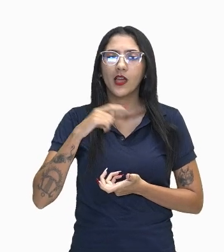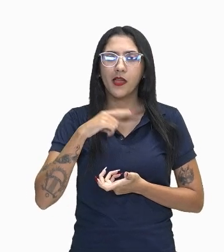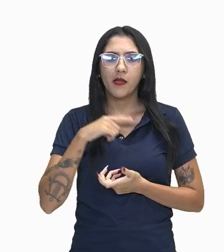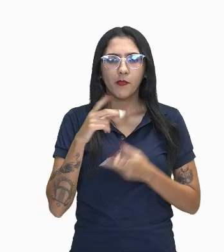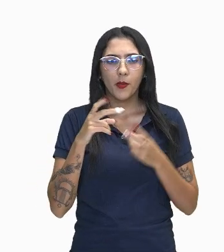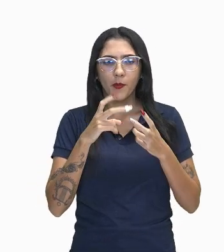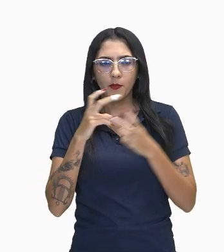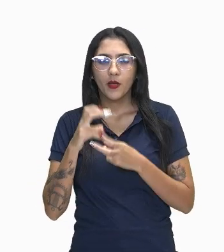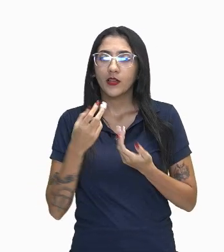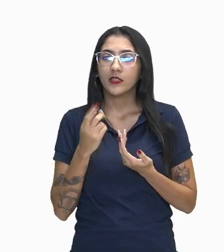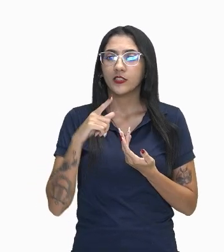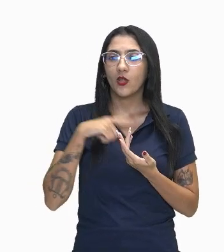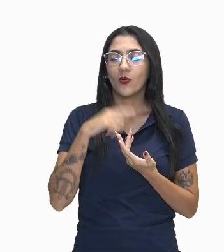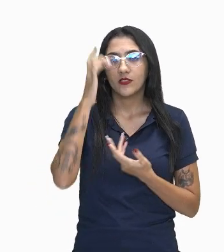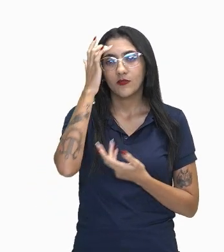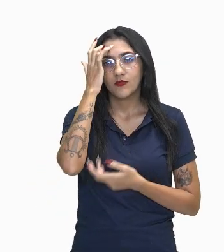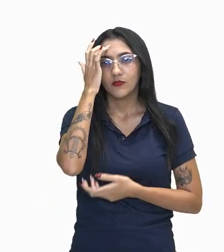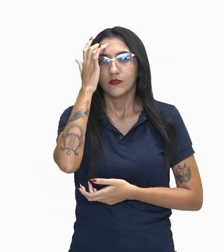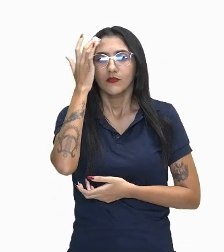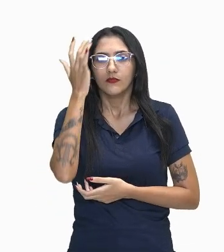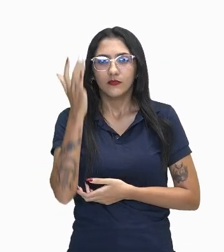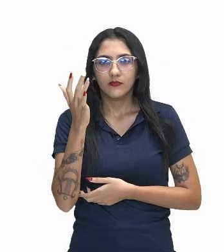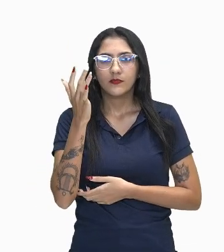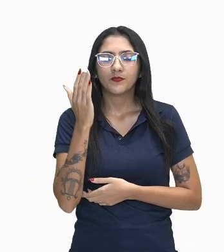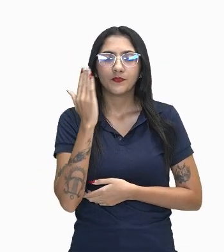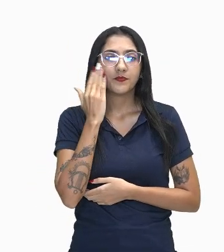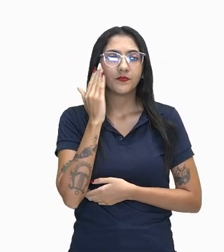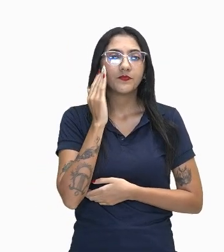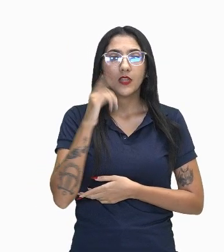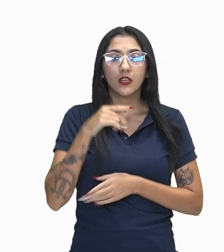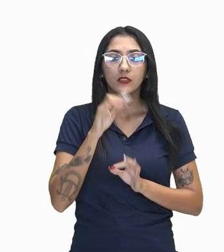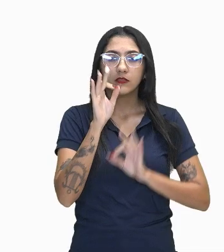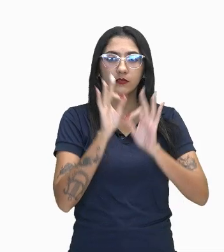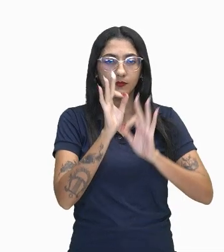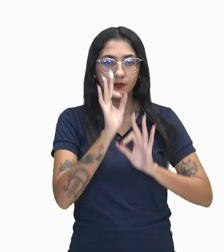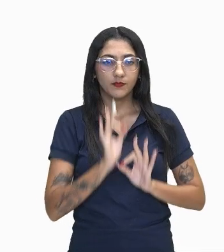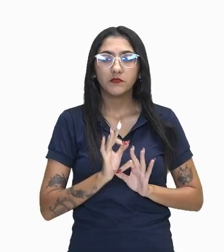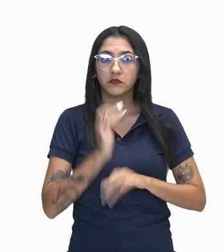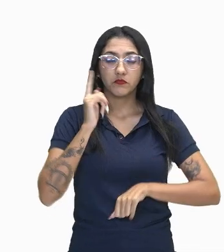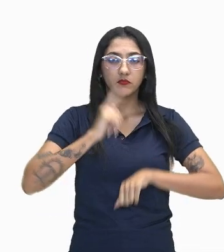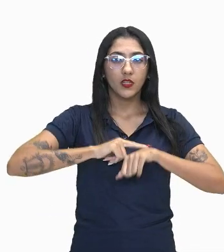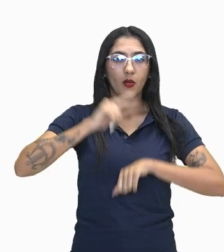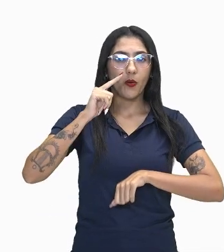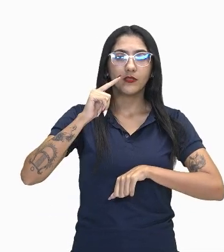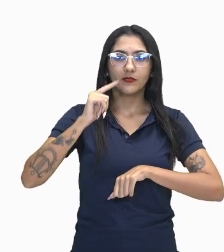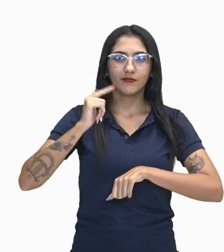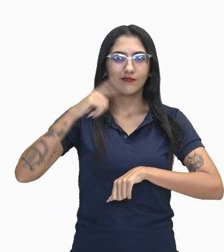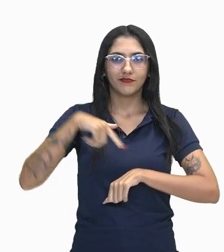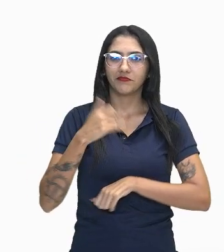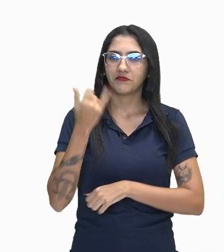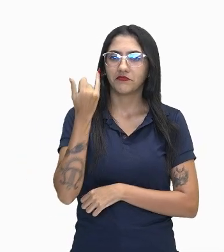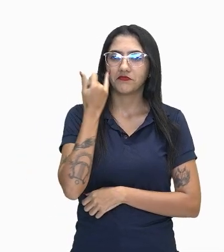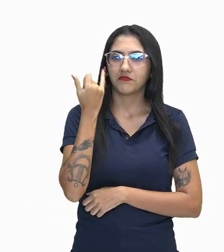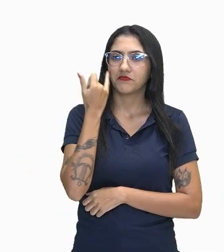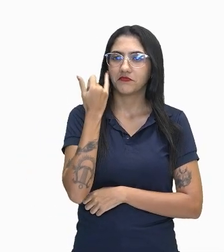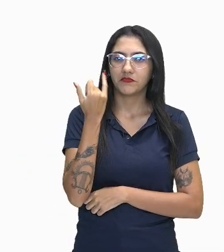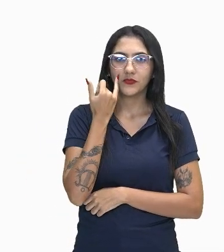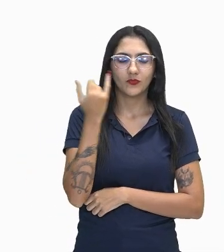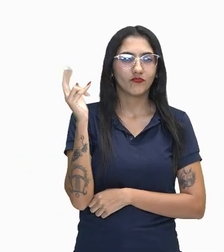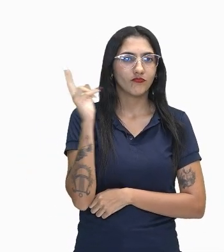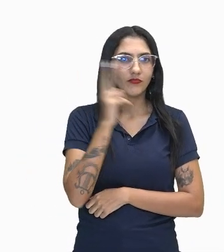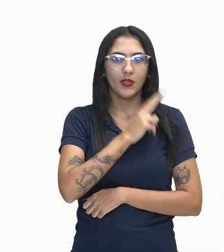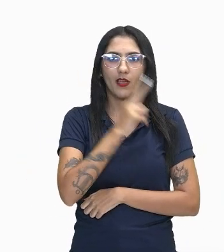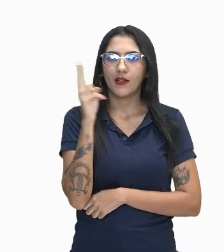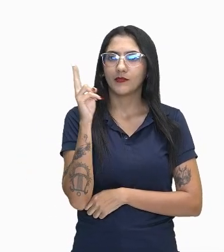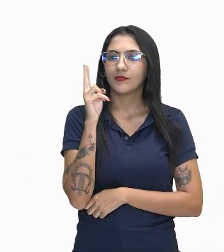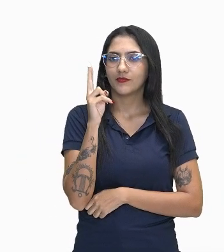acaba facilitando nesse posicionamento praticamente ele instantâneo, gente. Realmente é muito rápida essa